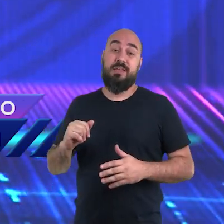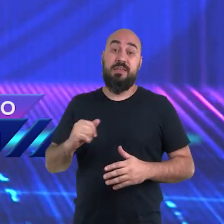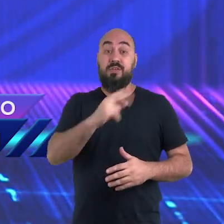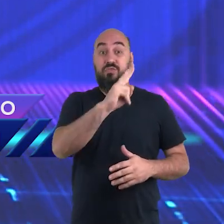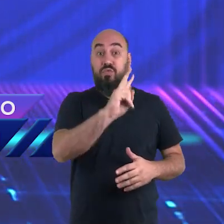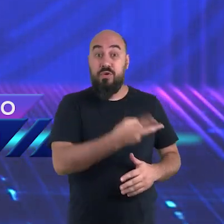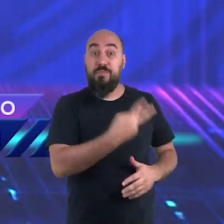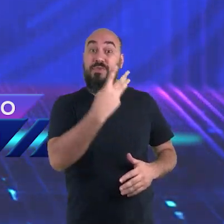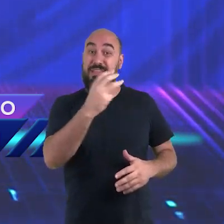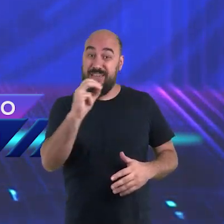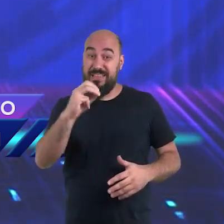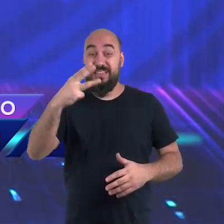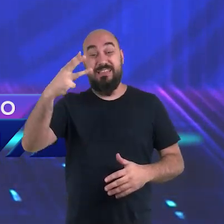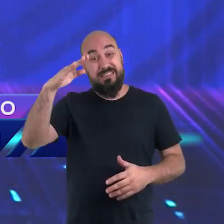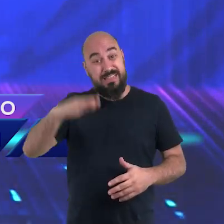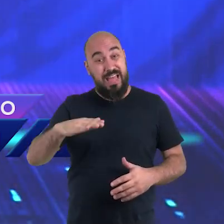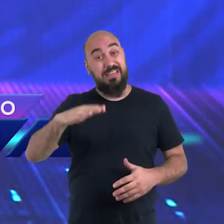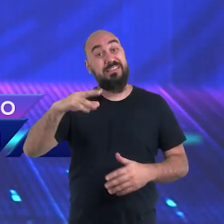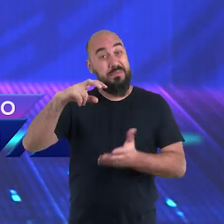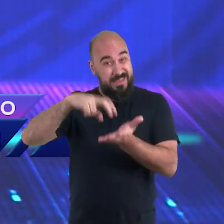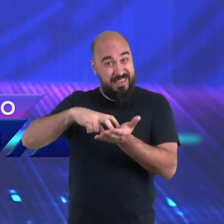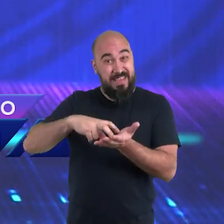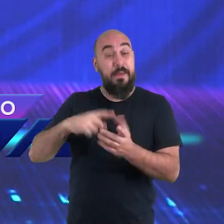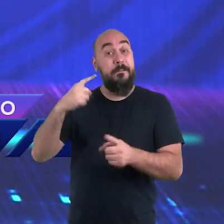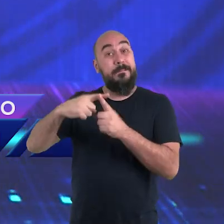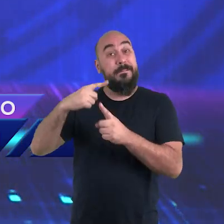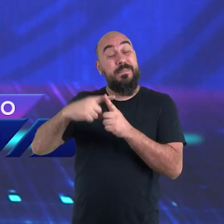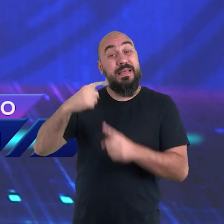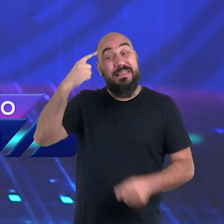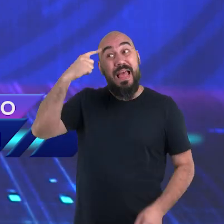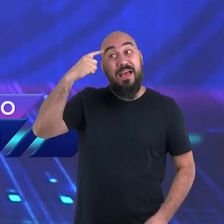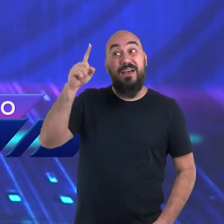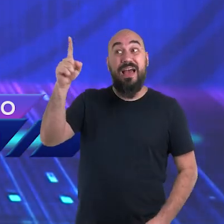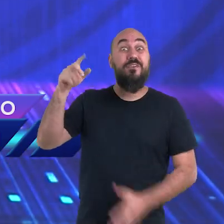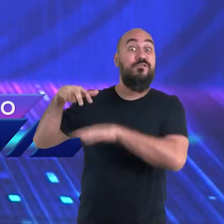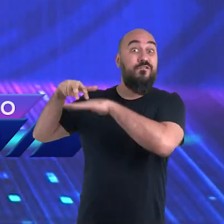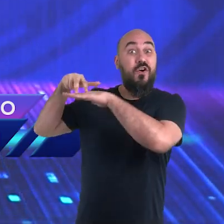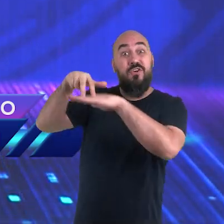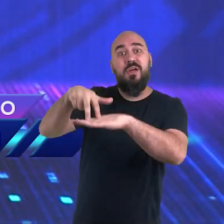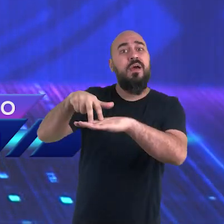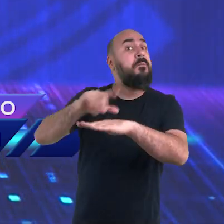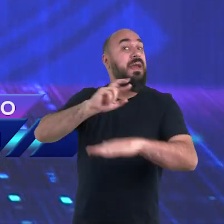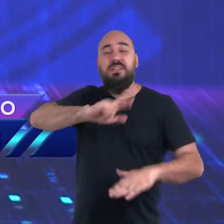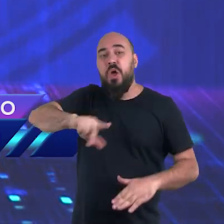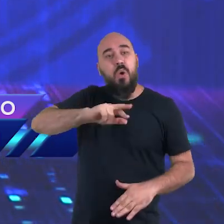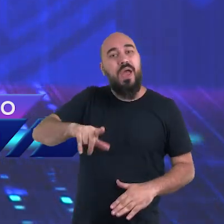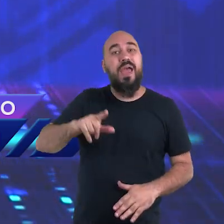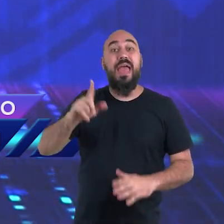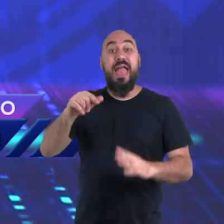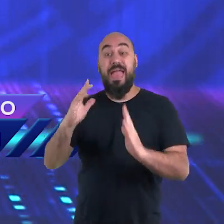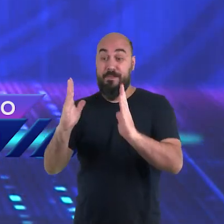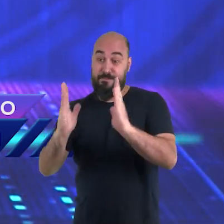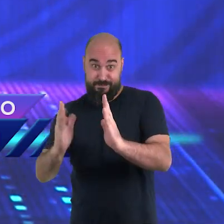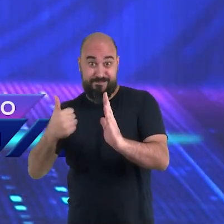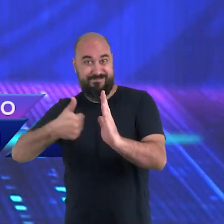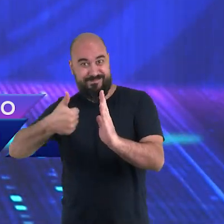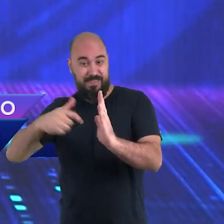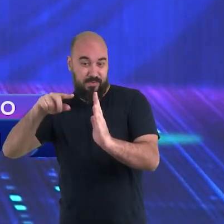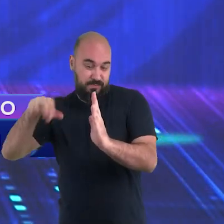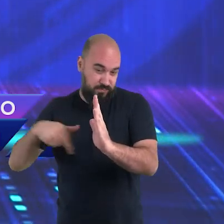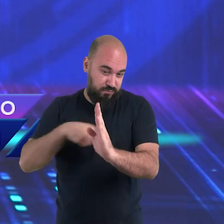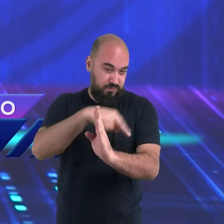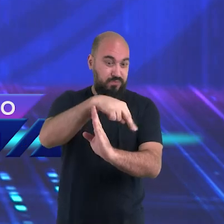das 2.300 tardes e manhãs tinha a ver com a volta de Jesus, mas não tinha, tinha a ver com a passagem de Jesus do Santo para o Santíssimo,